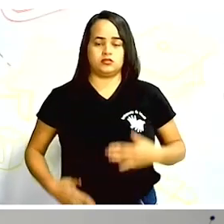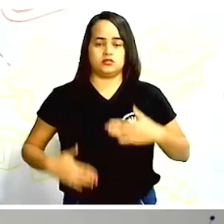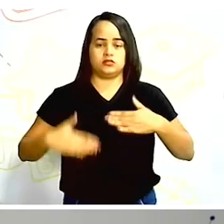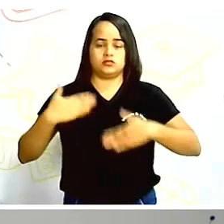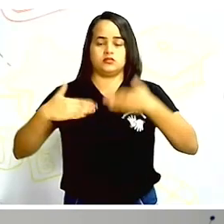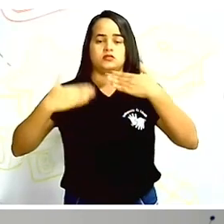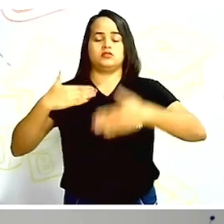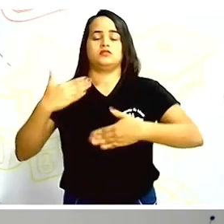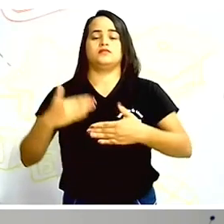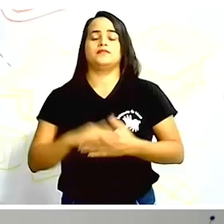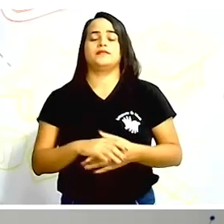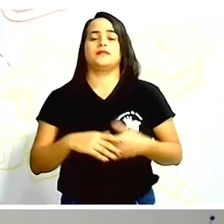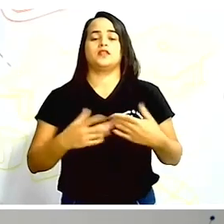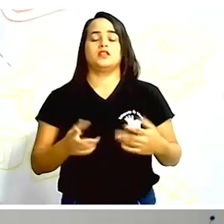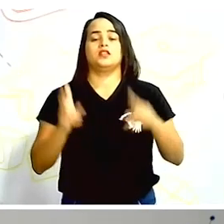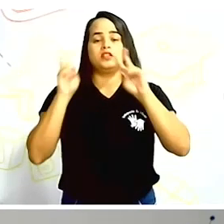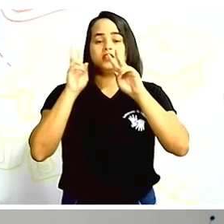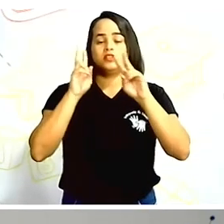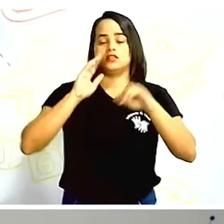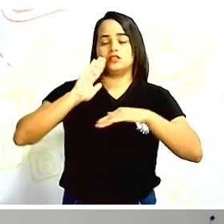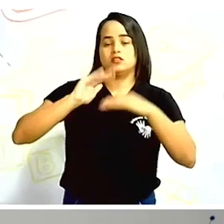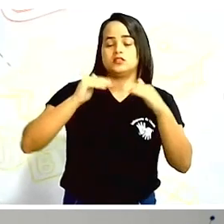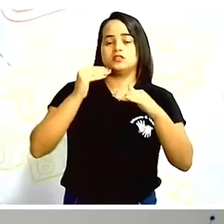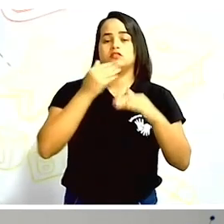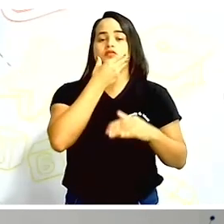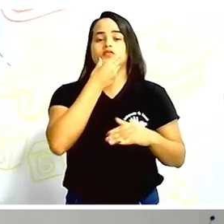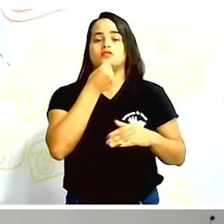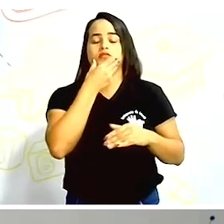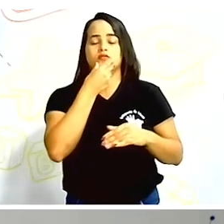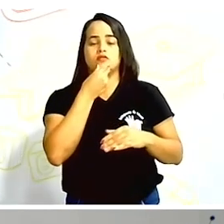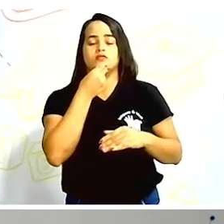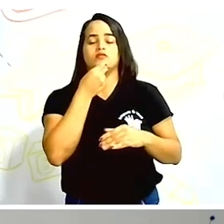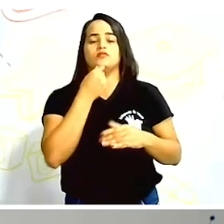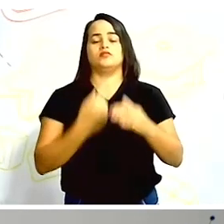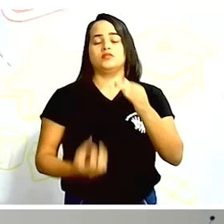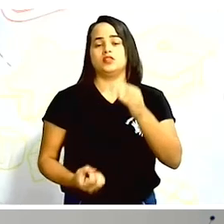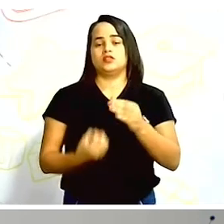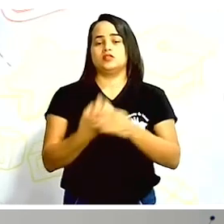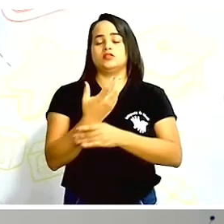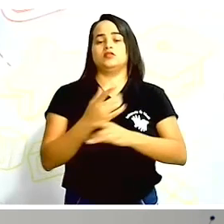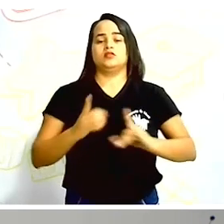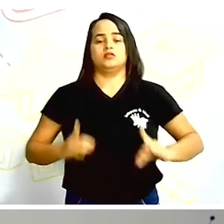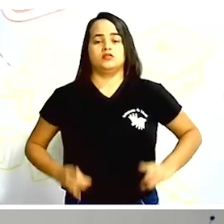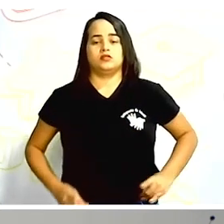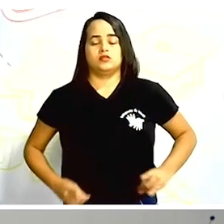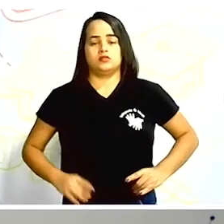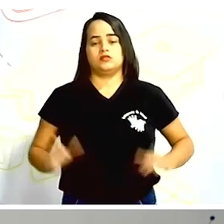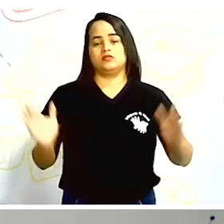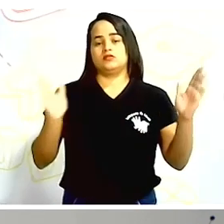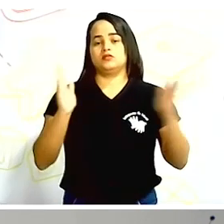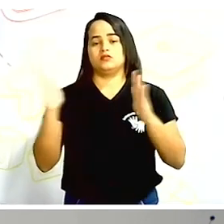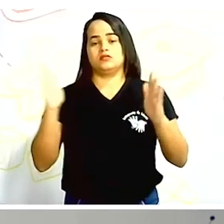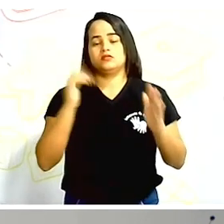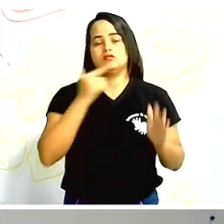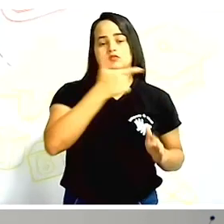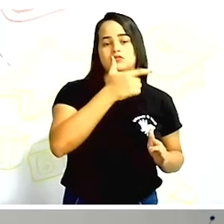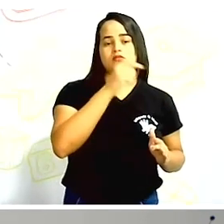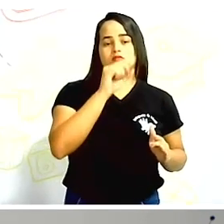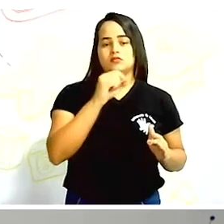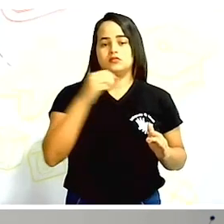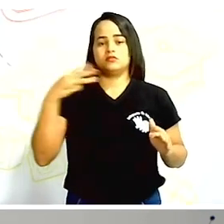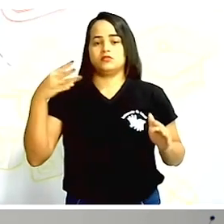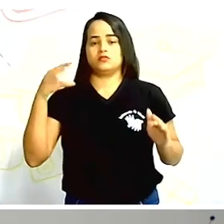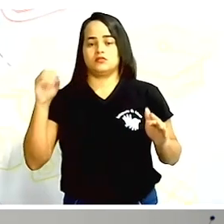nos homens, visto que é o começo da produção deste hormônio. Porém, é entre os 20 e 30 anos que